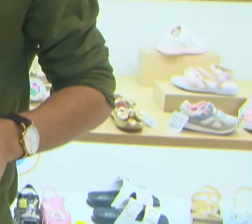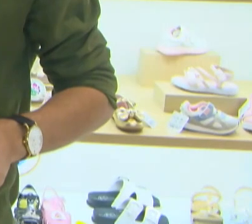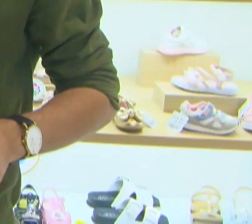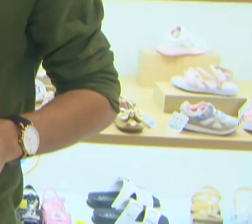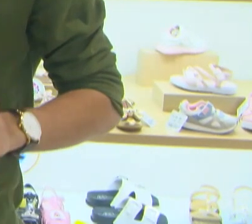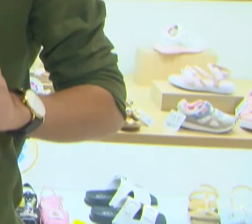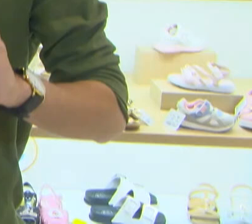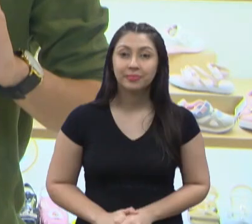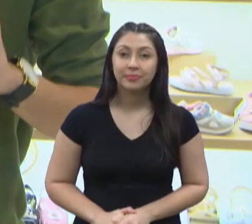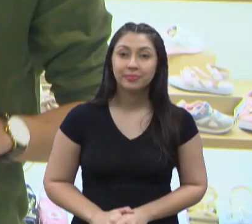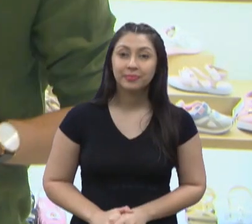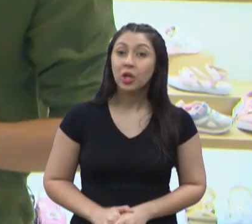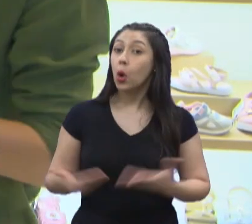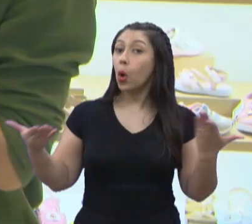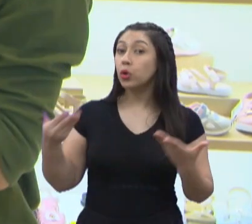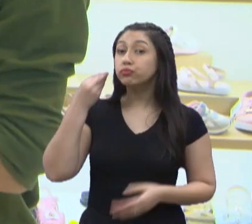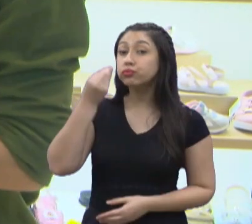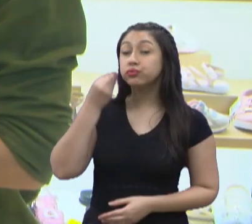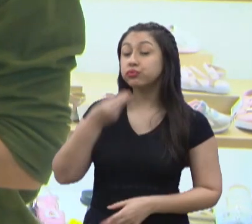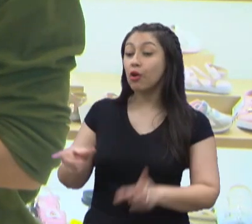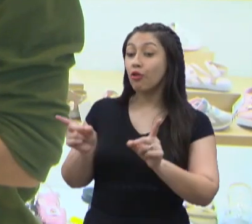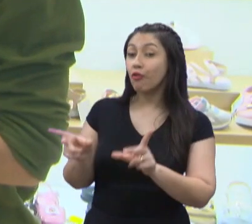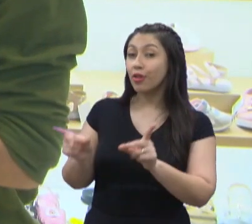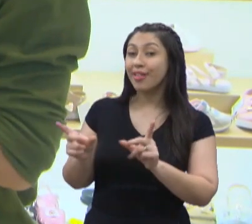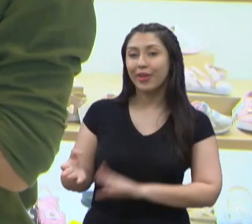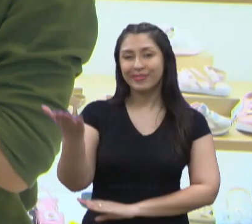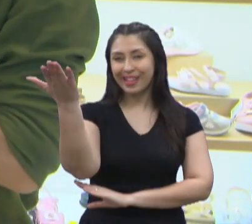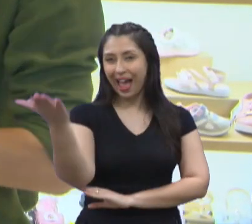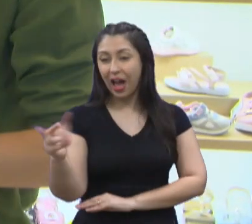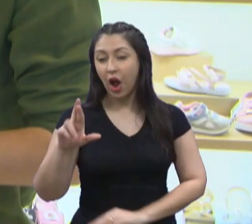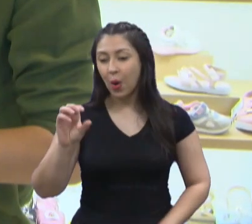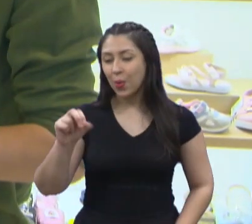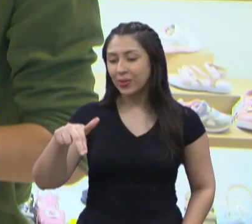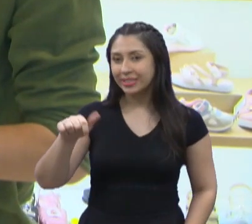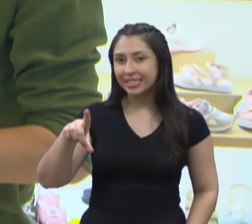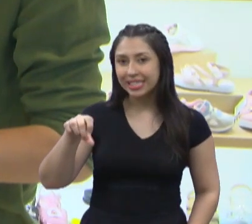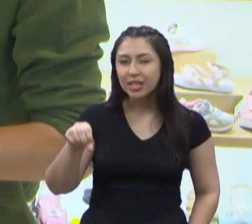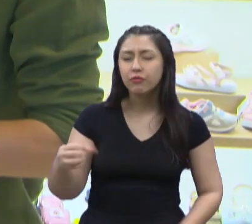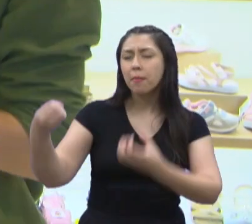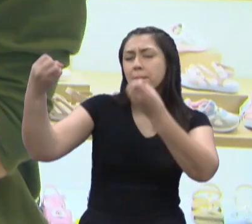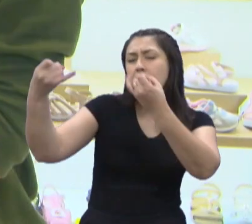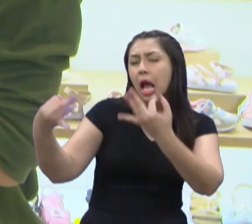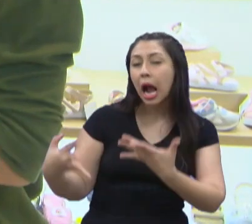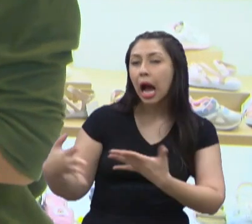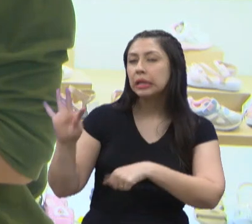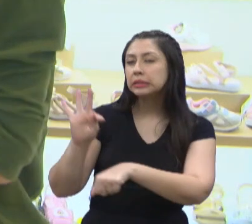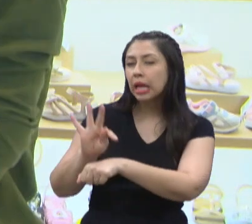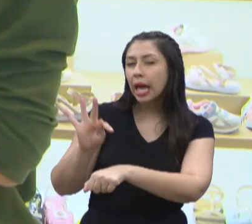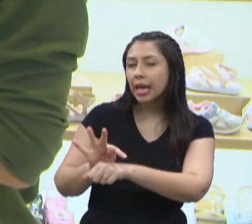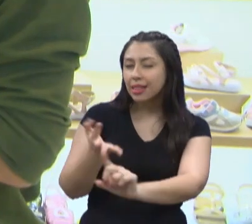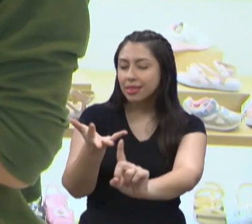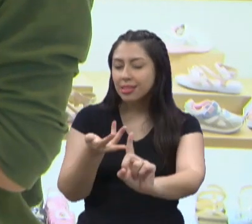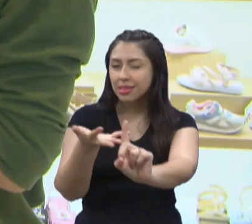Hoje eu vou ser vendedor por um dia e o Ronaldo vai me explicar todas as técnicas de persuasão. Ronaldo, quando eu entrei aqui